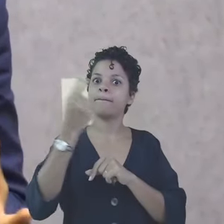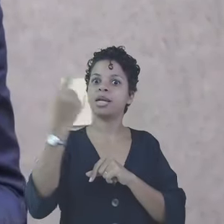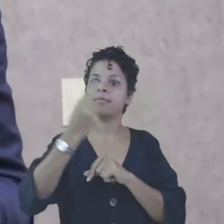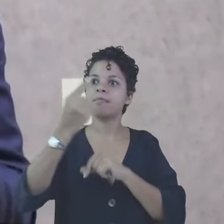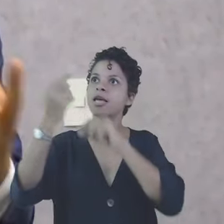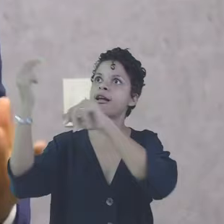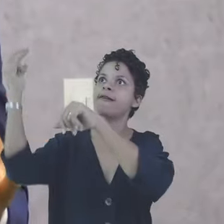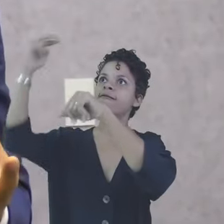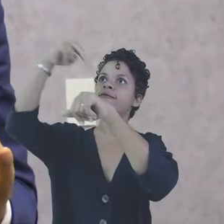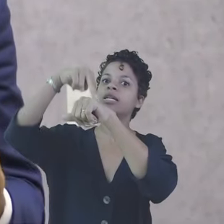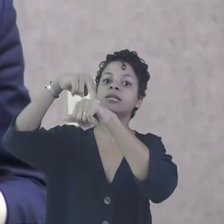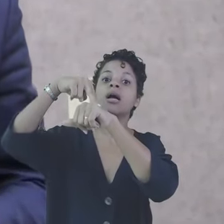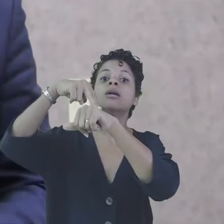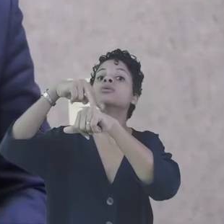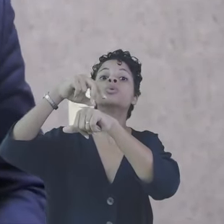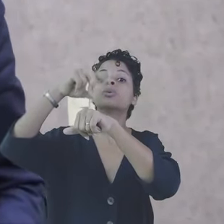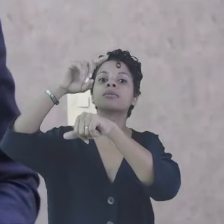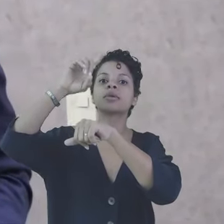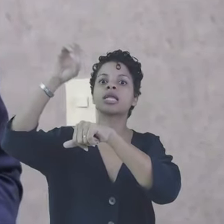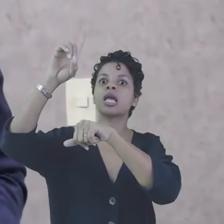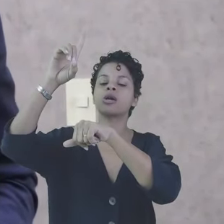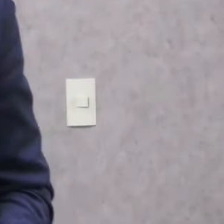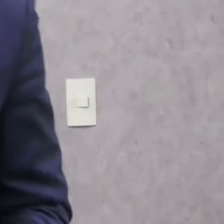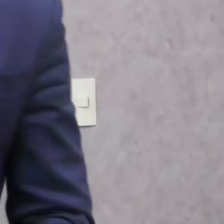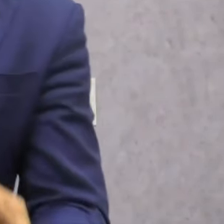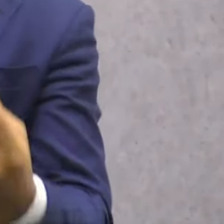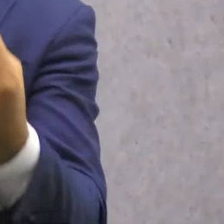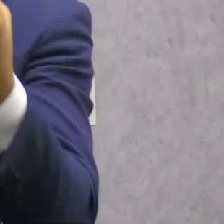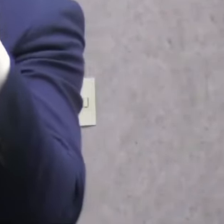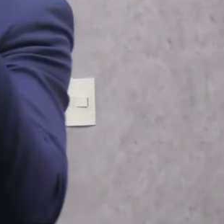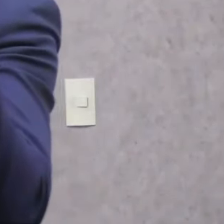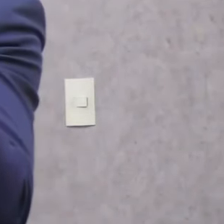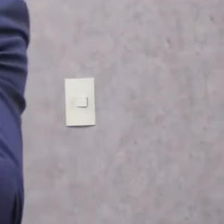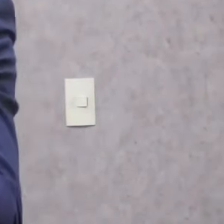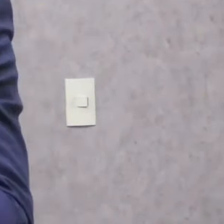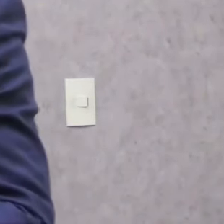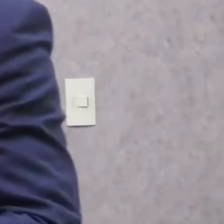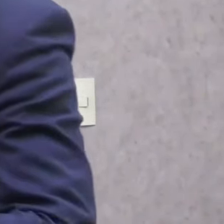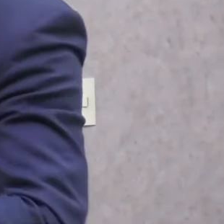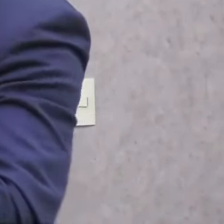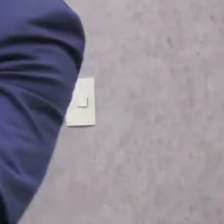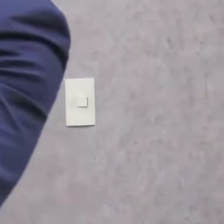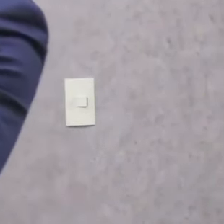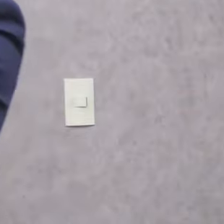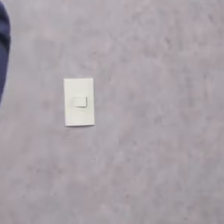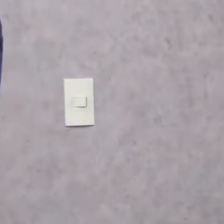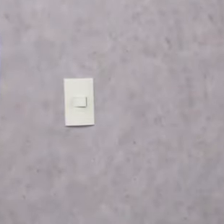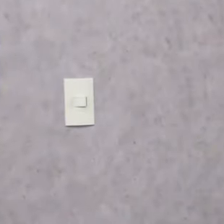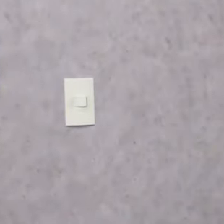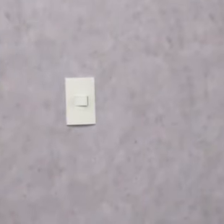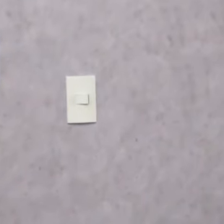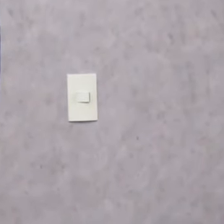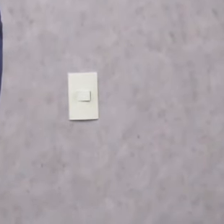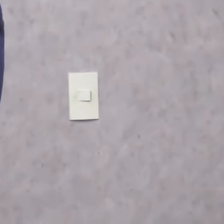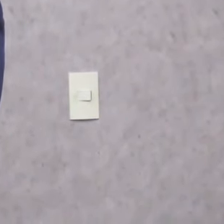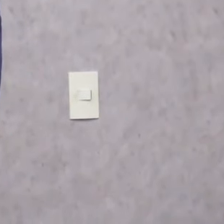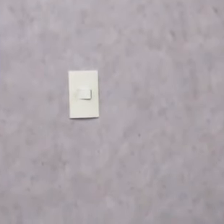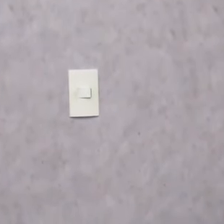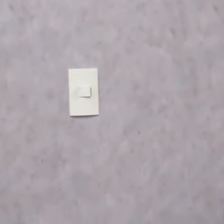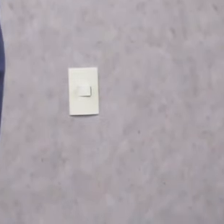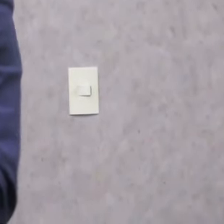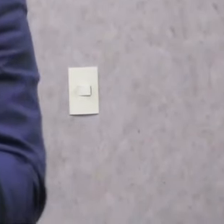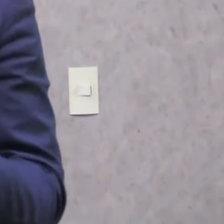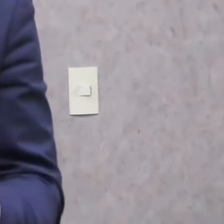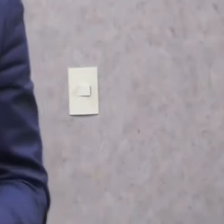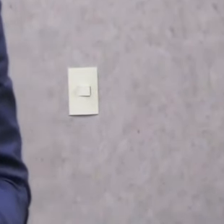do secamento do Eufrates, tratamos disso? A segunda vinda de Jesus será a primeira vinda do Pai. Os reis do Oriente virão com ele.